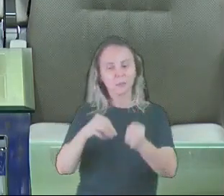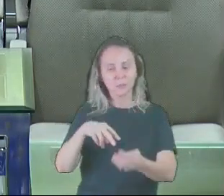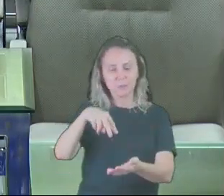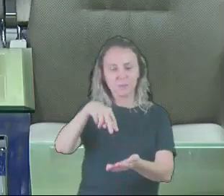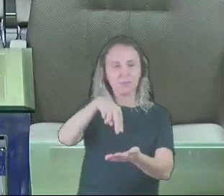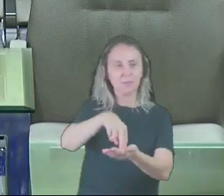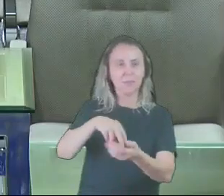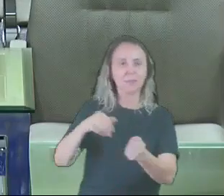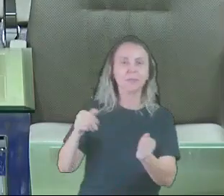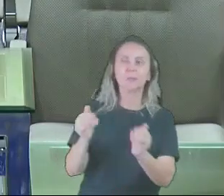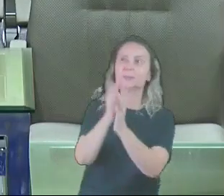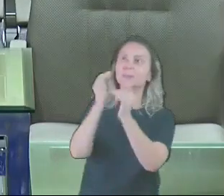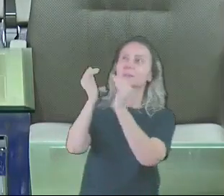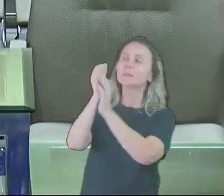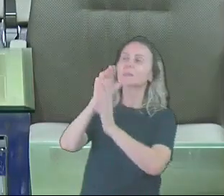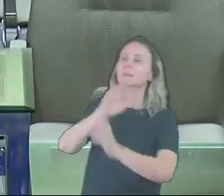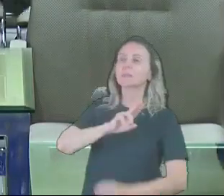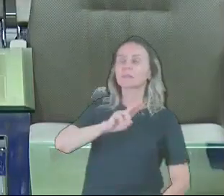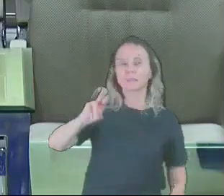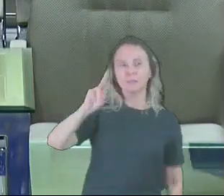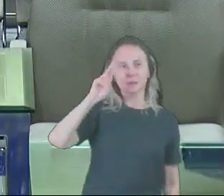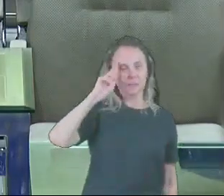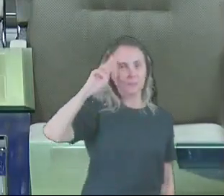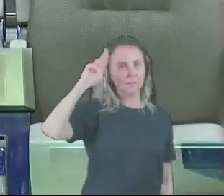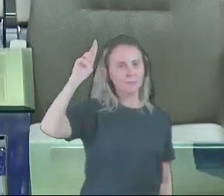louvando o nome do senhor